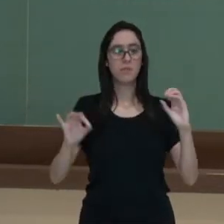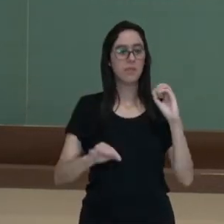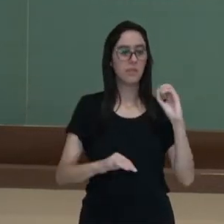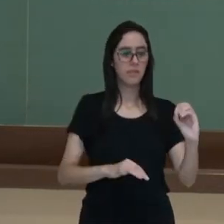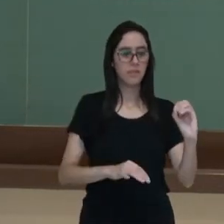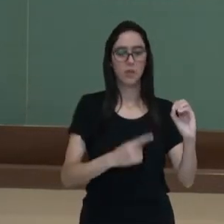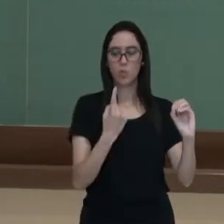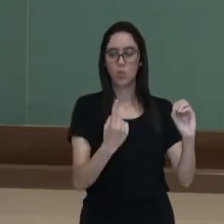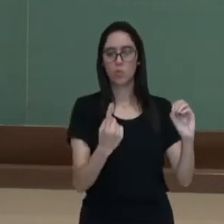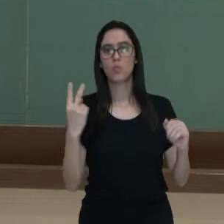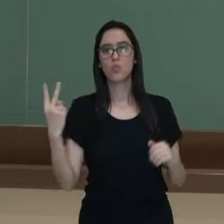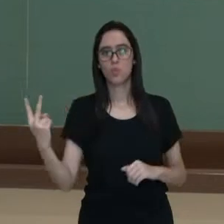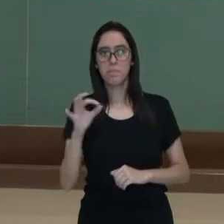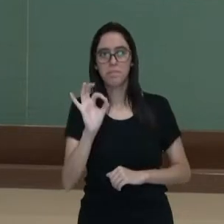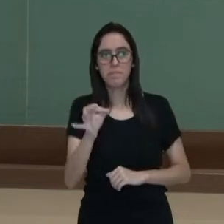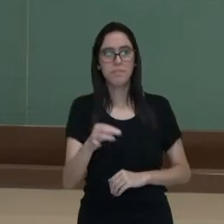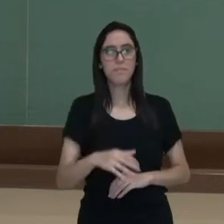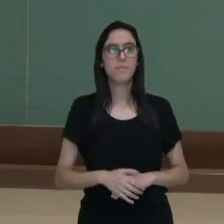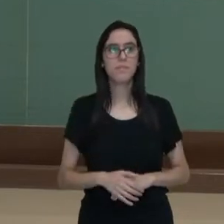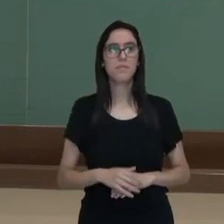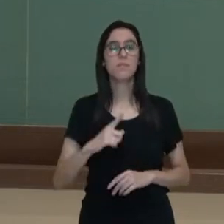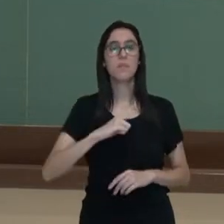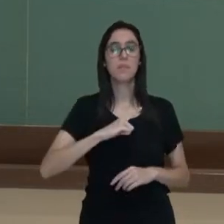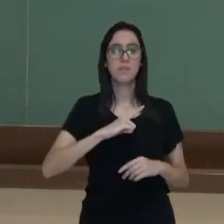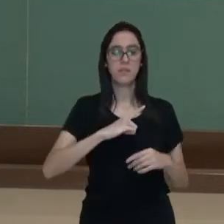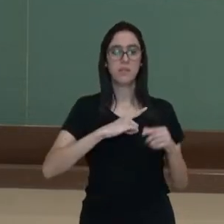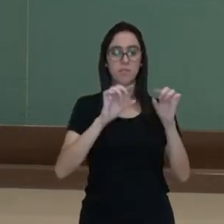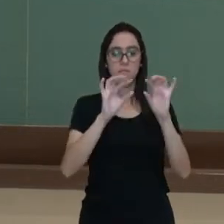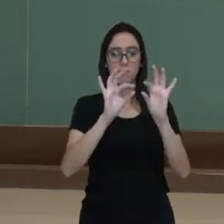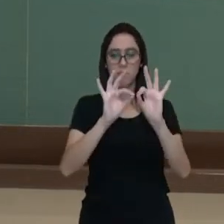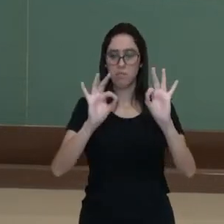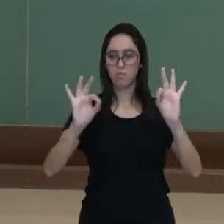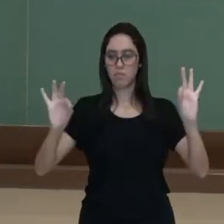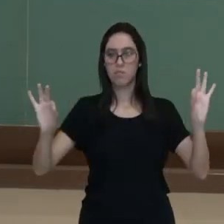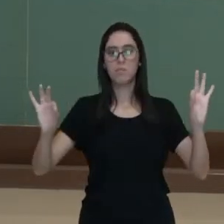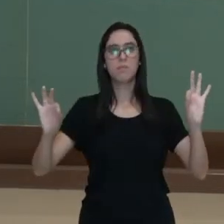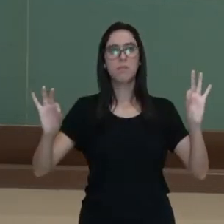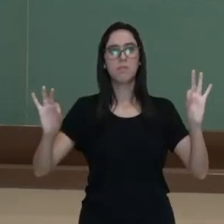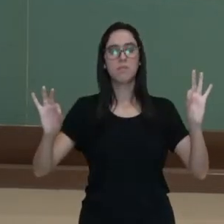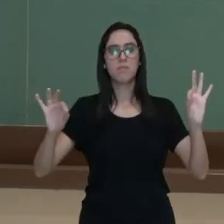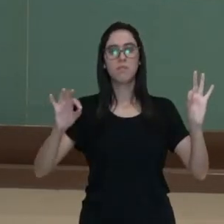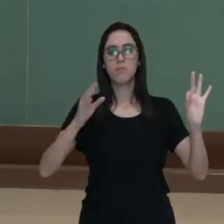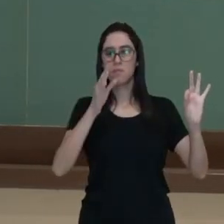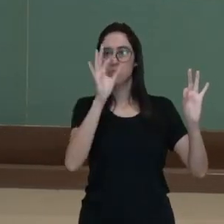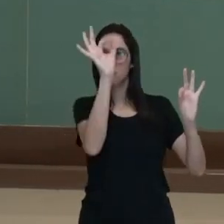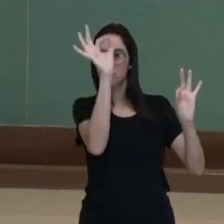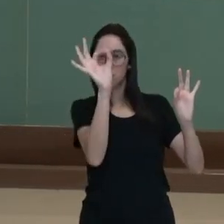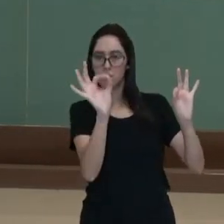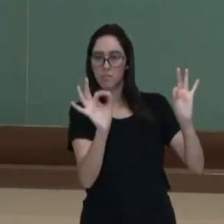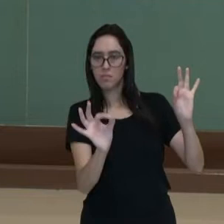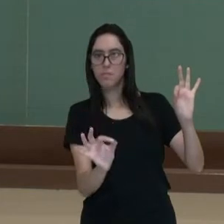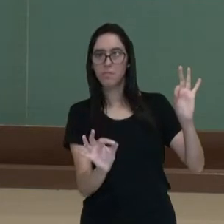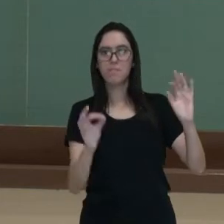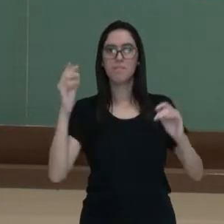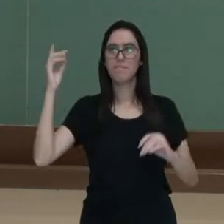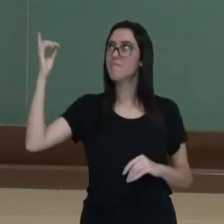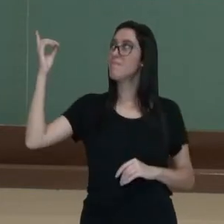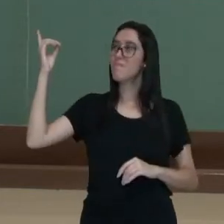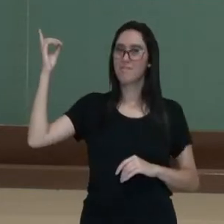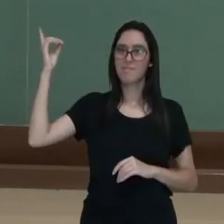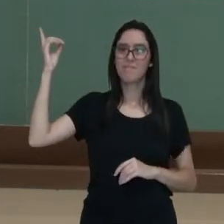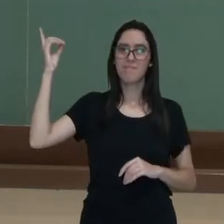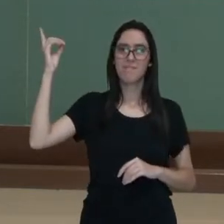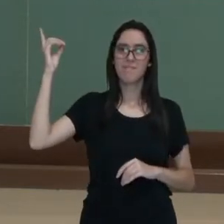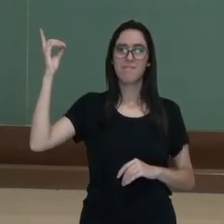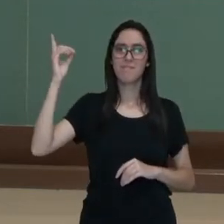2, ok? Aí, em cima desse 1, eu construo uma outra reta perpendicular com medida 1, imitando